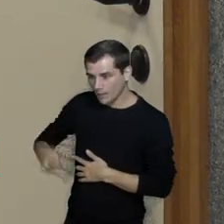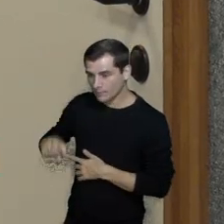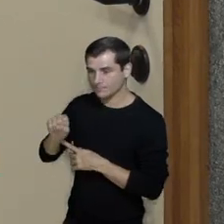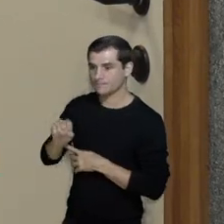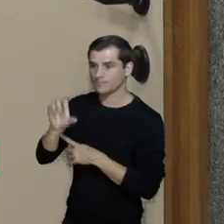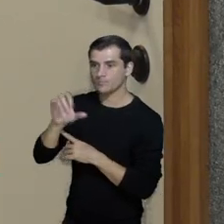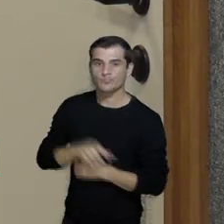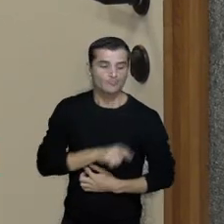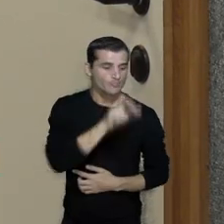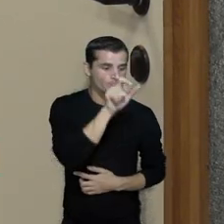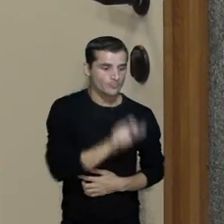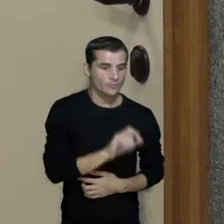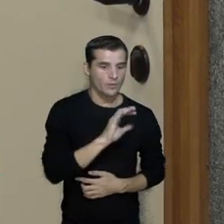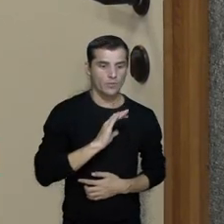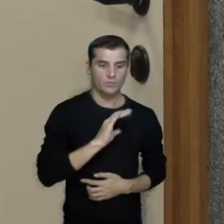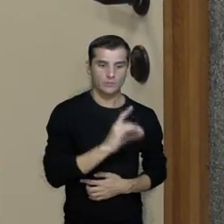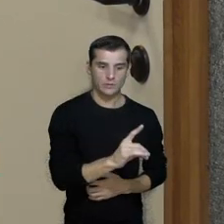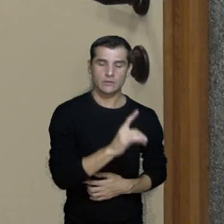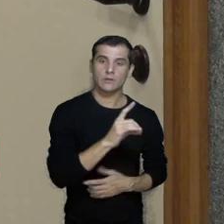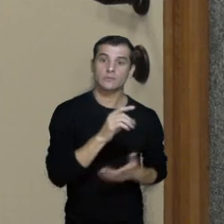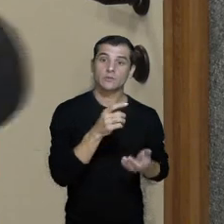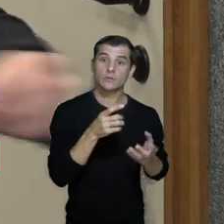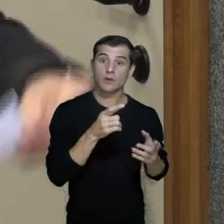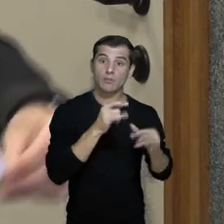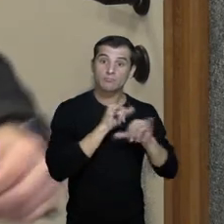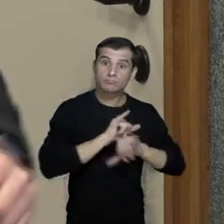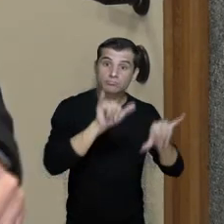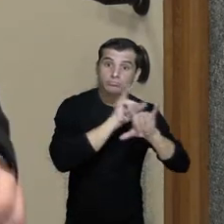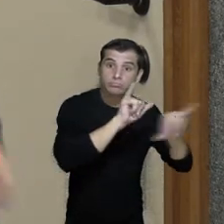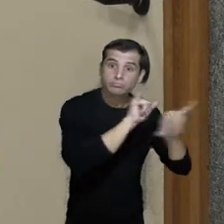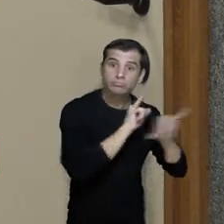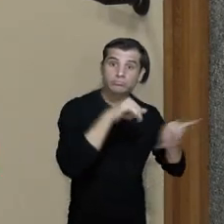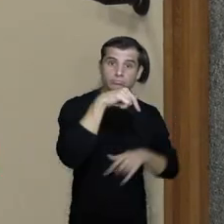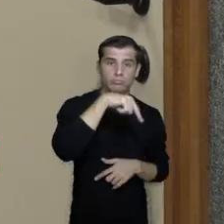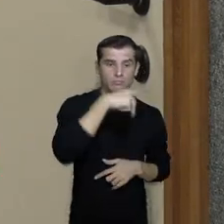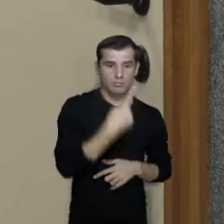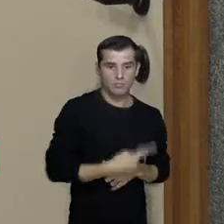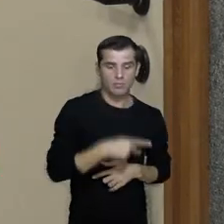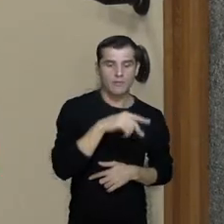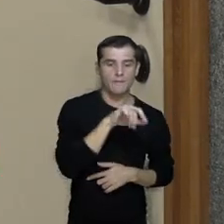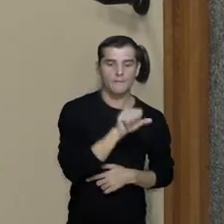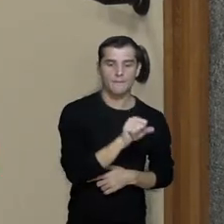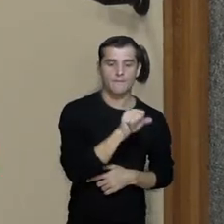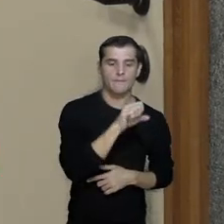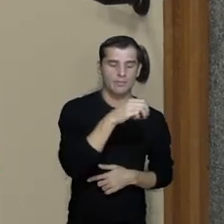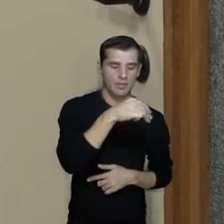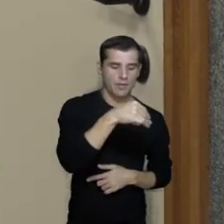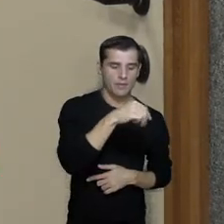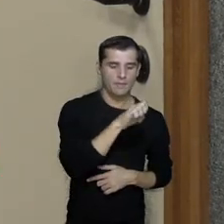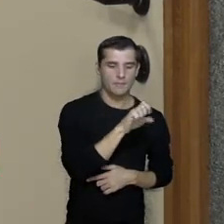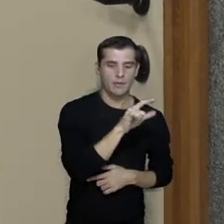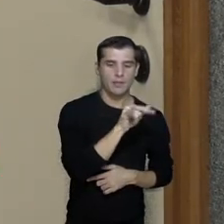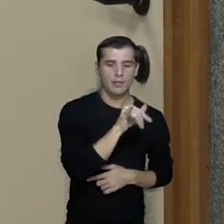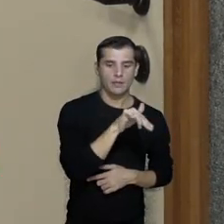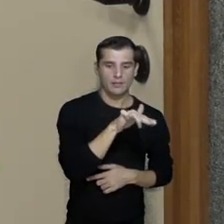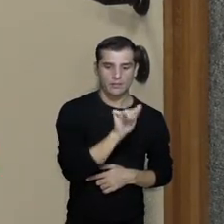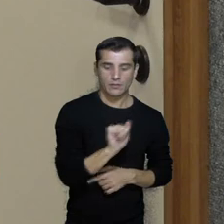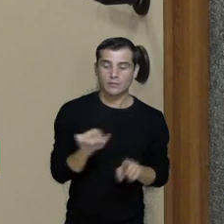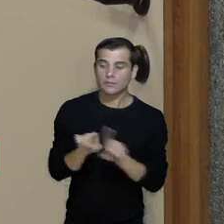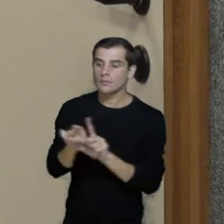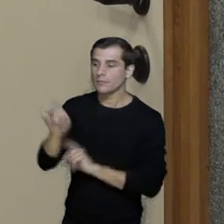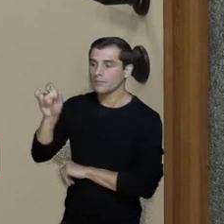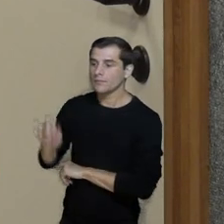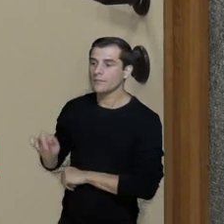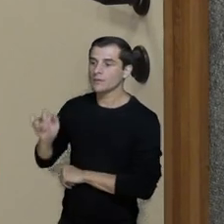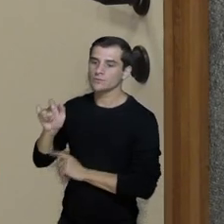conteúdo na caert Melina caldo a senhora assistente de investimento social e estratégico